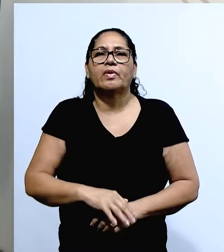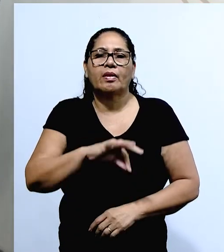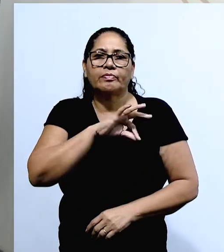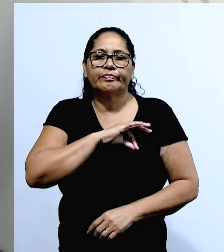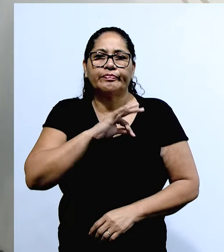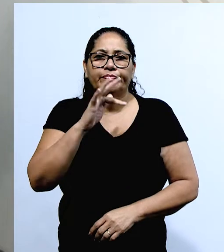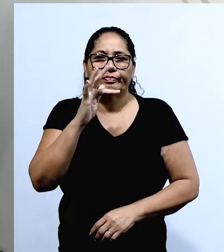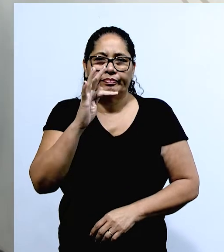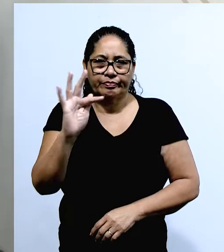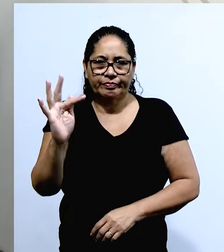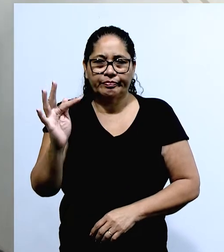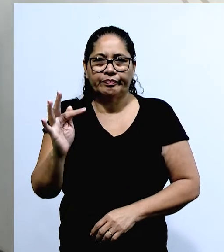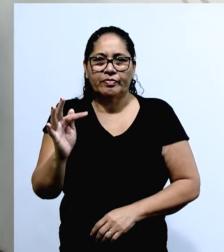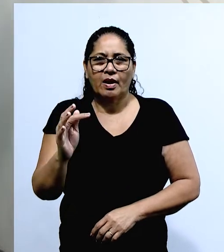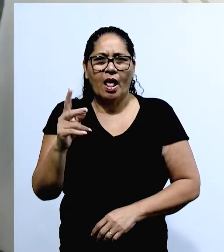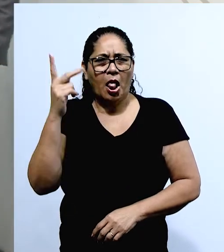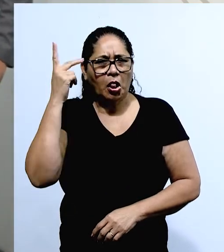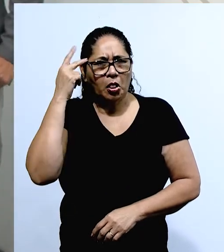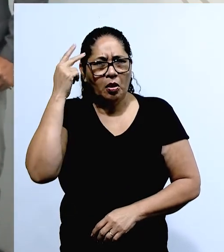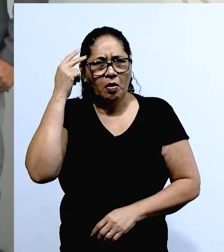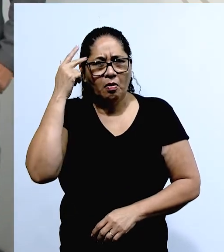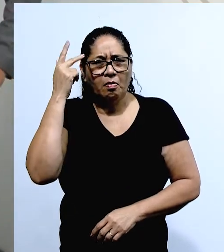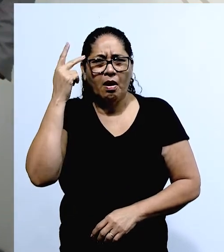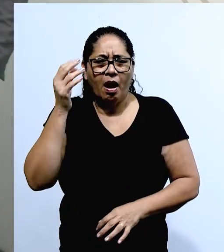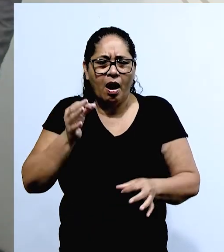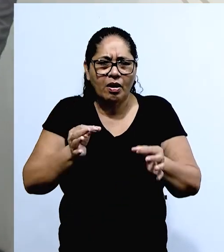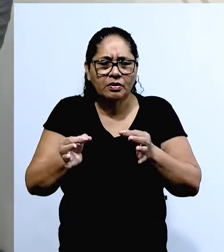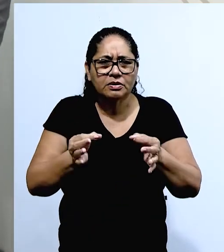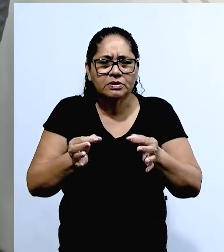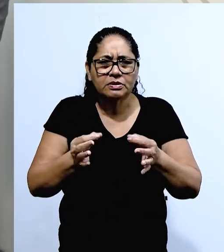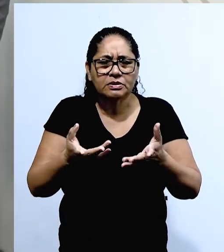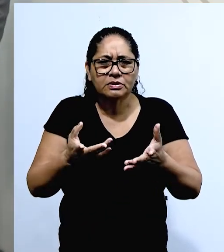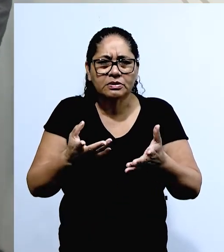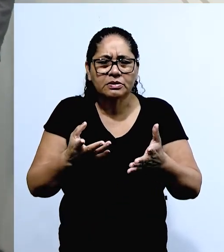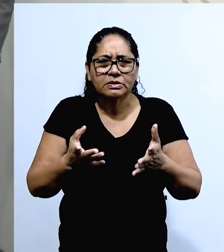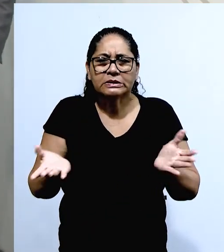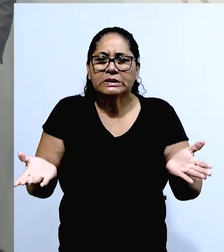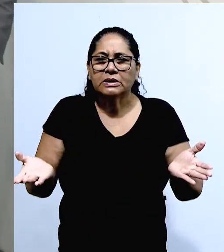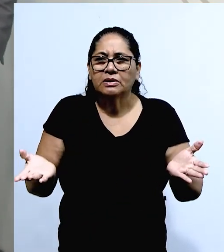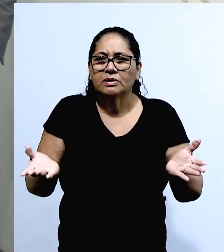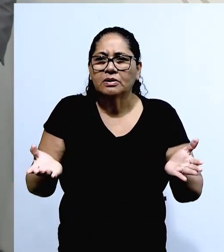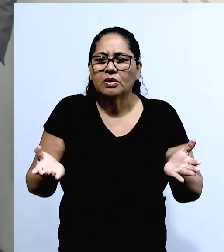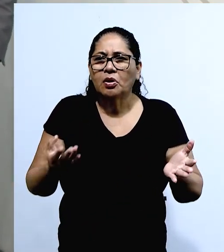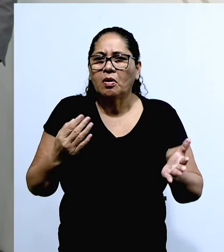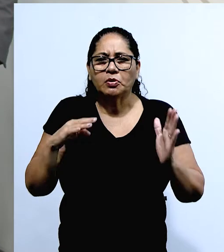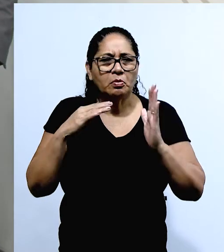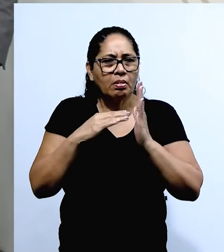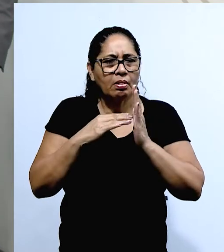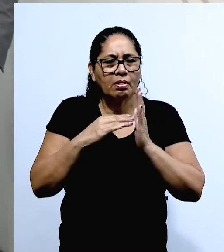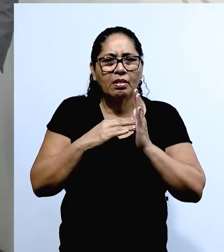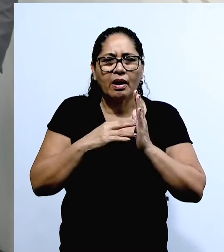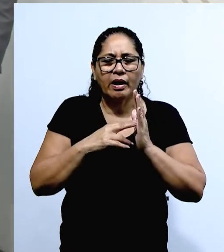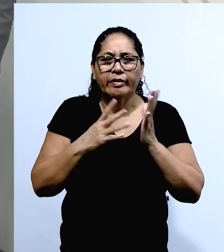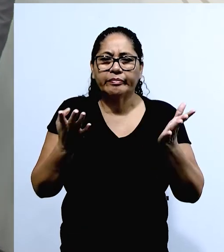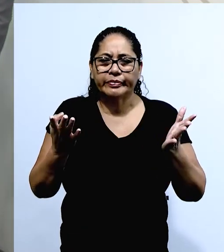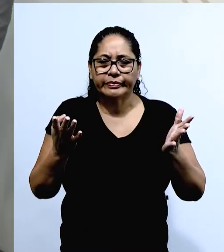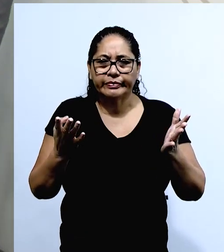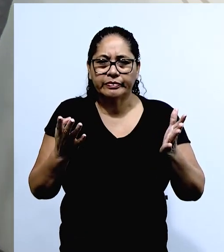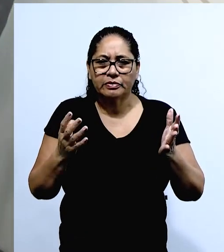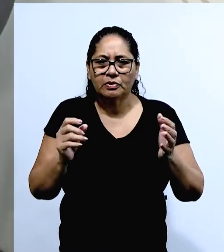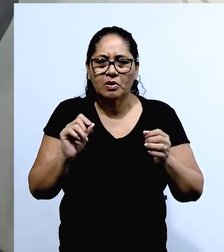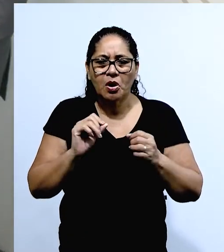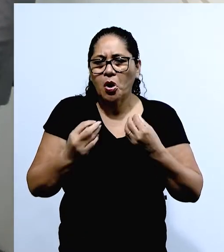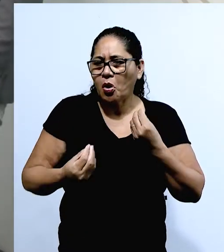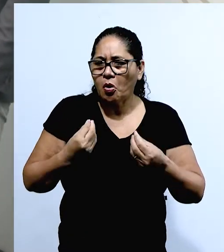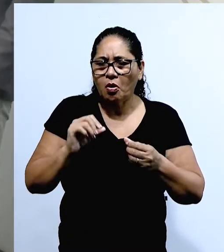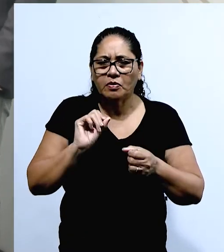Antigamente era muito comum que as organizações estipulassem um prazo, né, lá na sua visão. Então, por exemplo, a gente viu aqui,